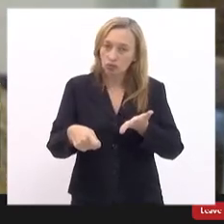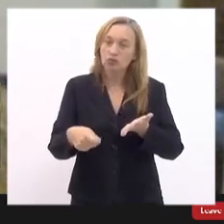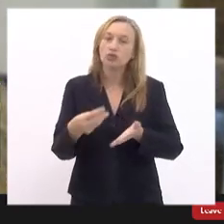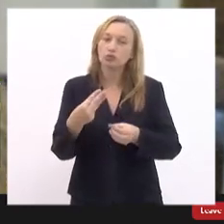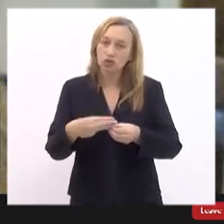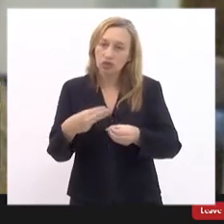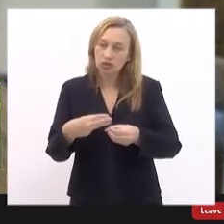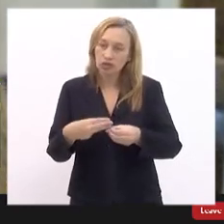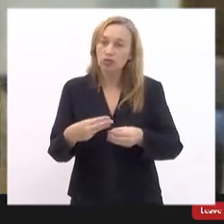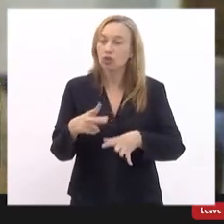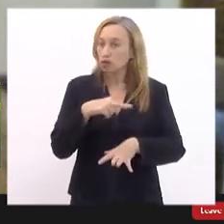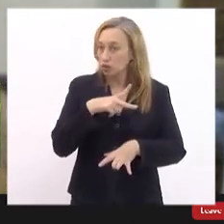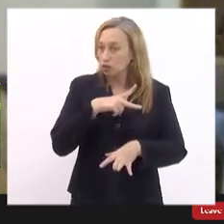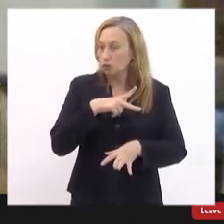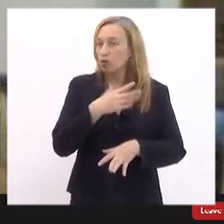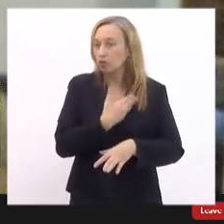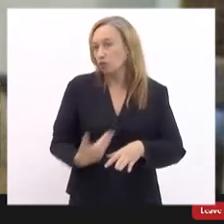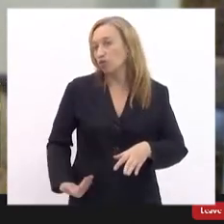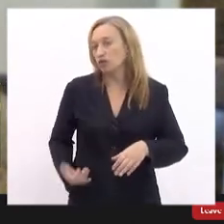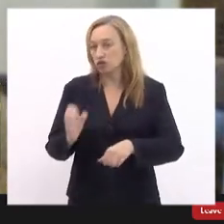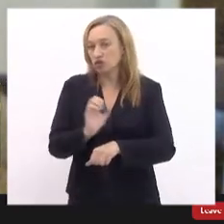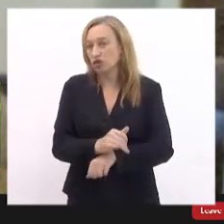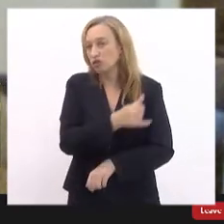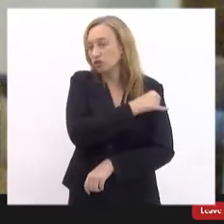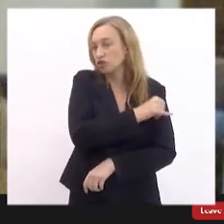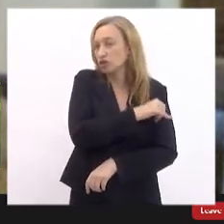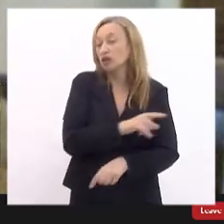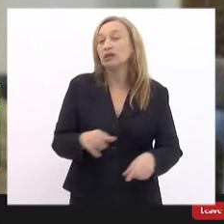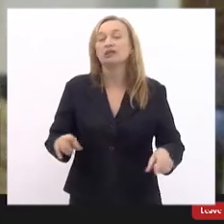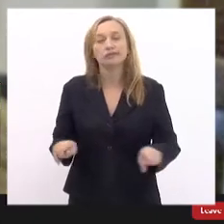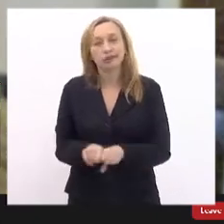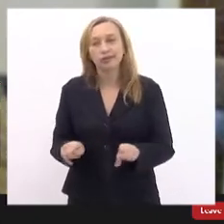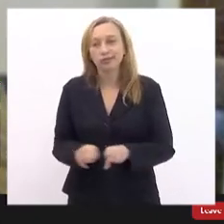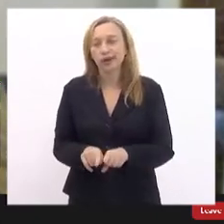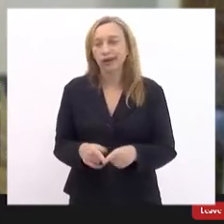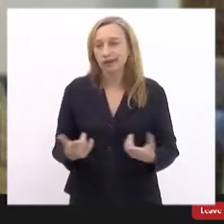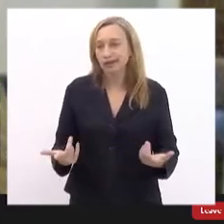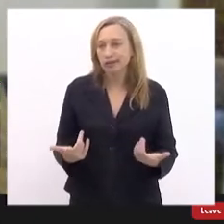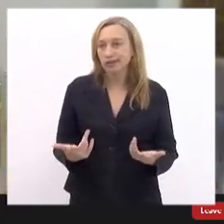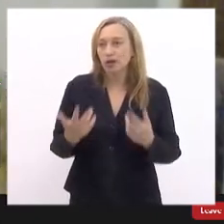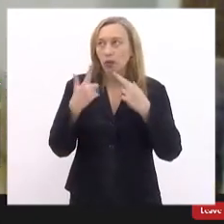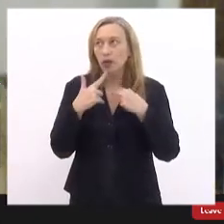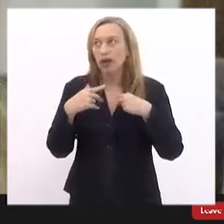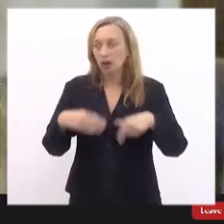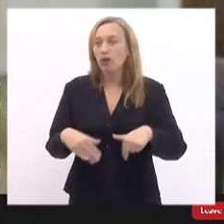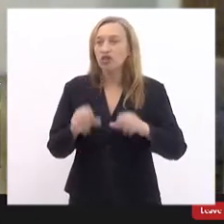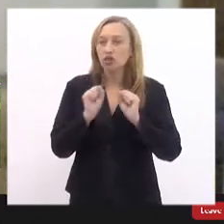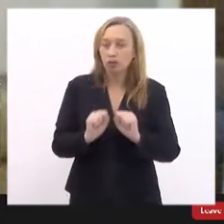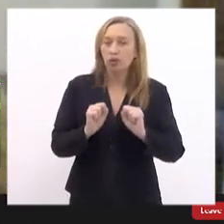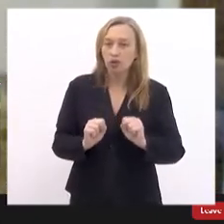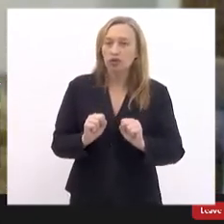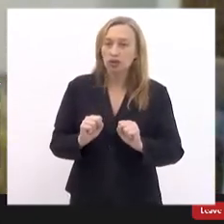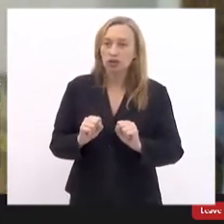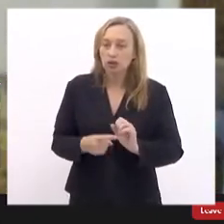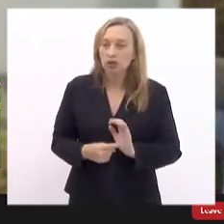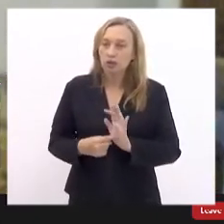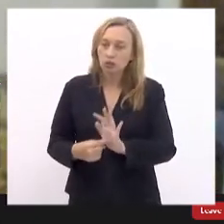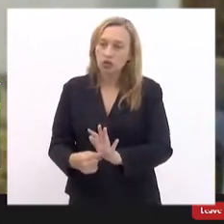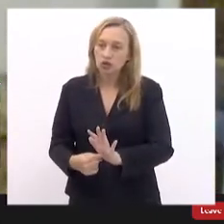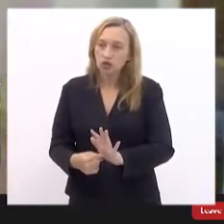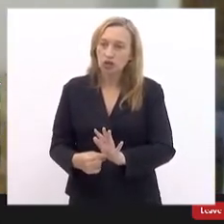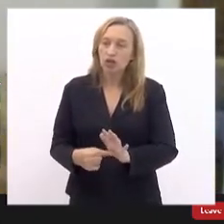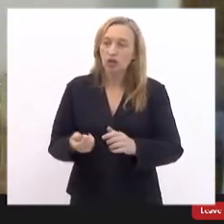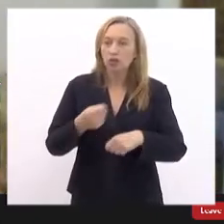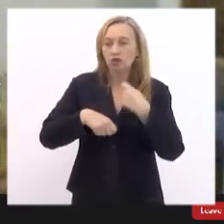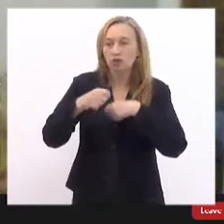município, do próprio governo do Estado do Rio de Janeiro, e muito menos mantém uma linguagem que possa nos identificar como economia